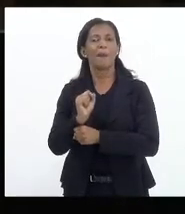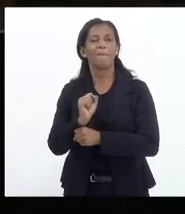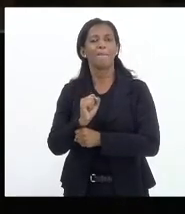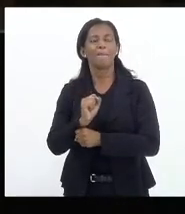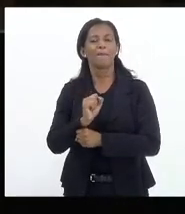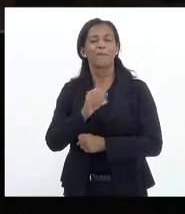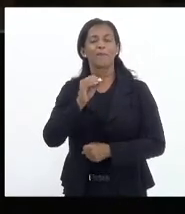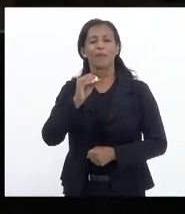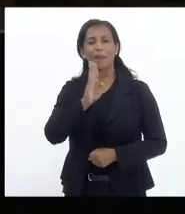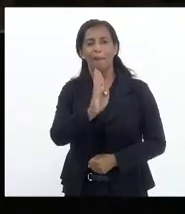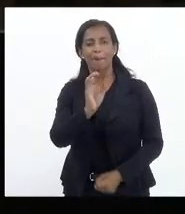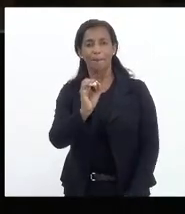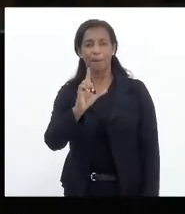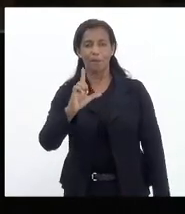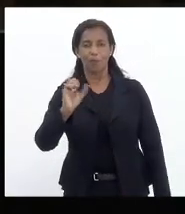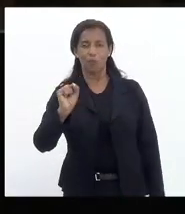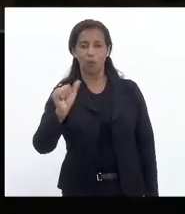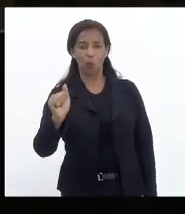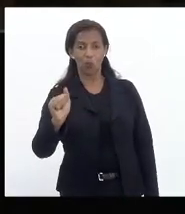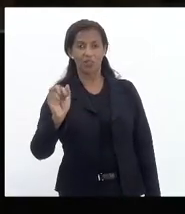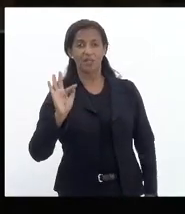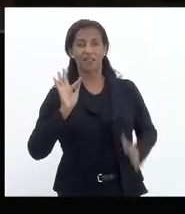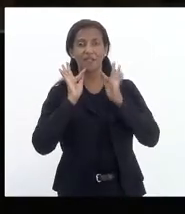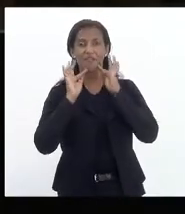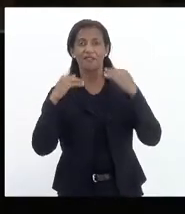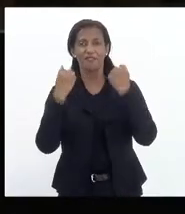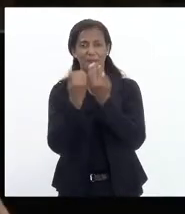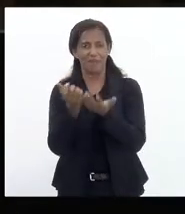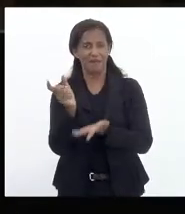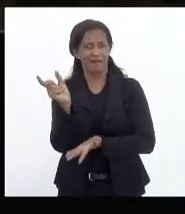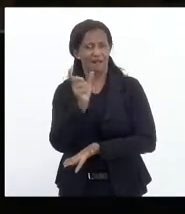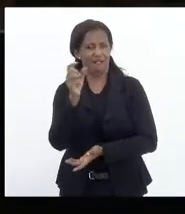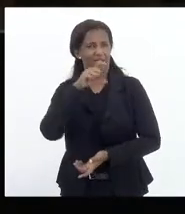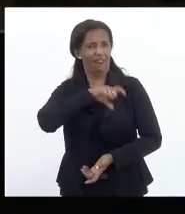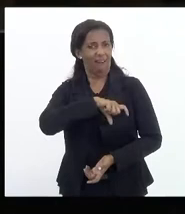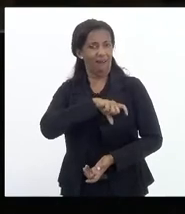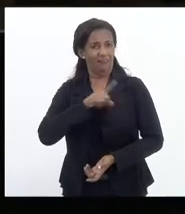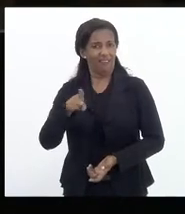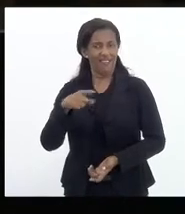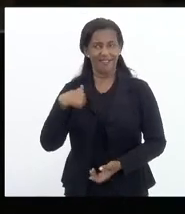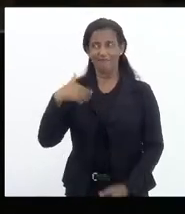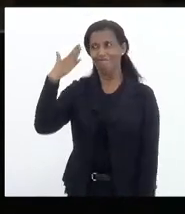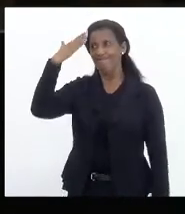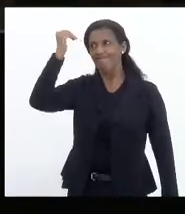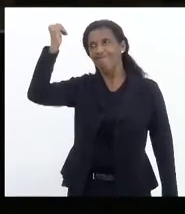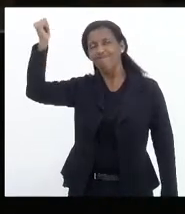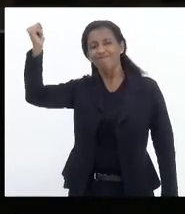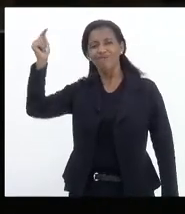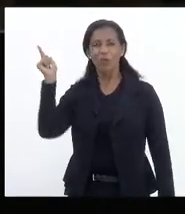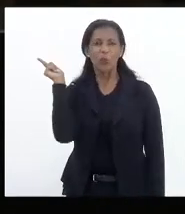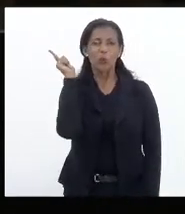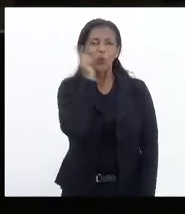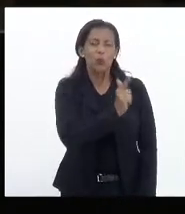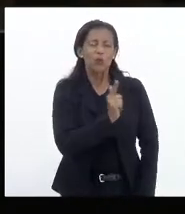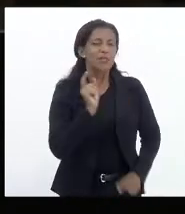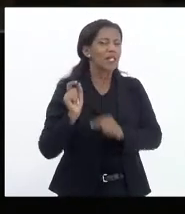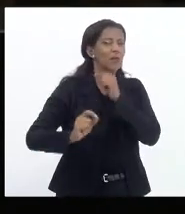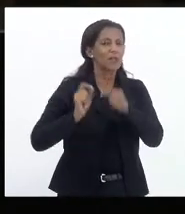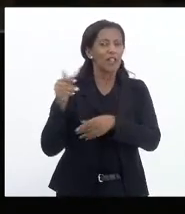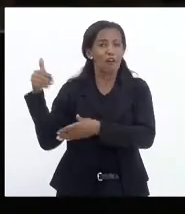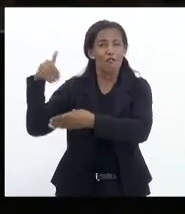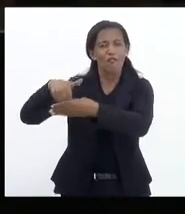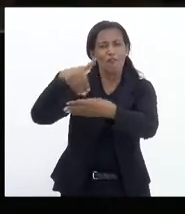porque quem sabe o aumento do bolsa família ele fica mais popular e o com isso ele consegue arrebatar